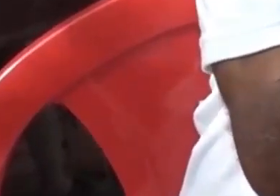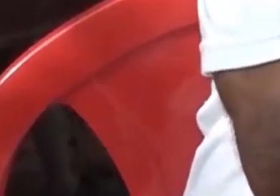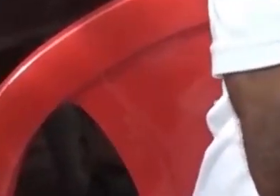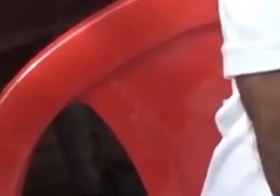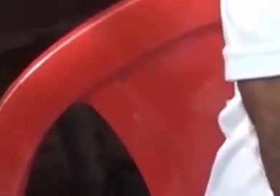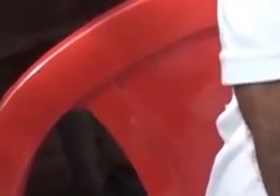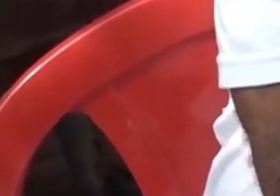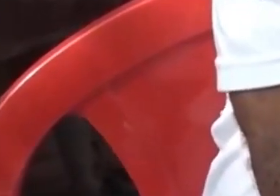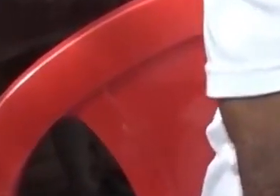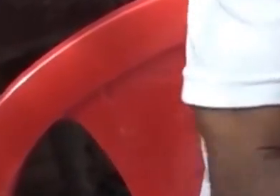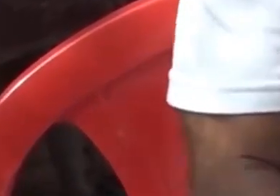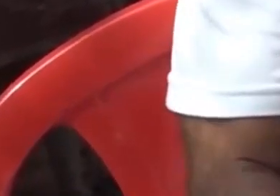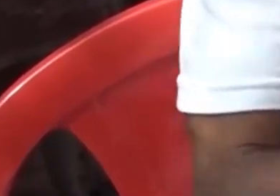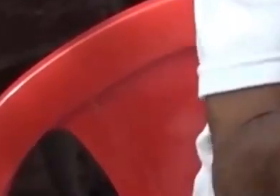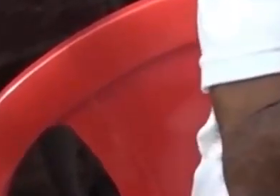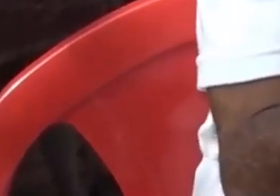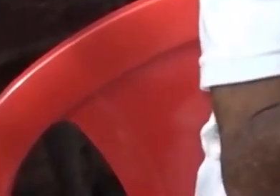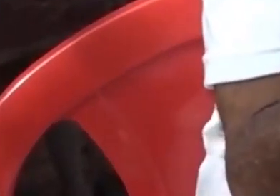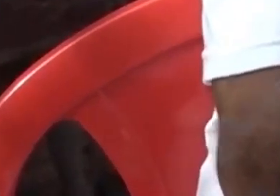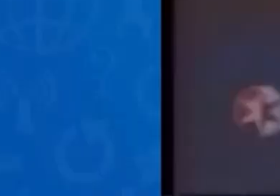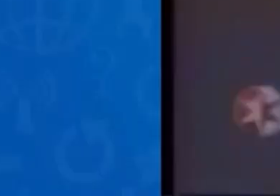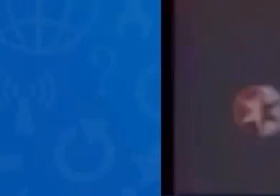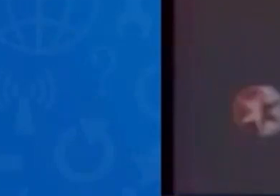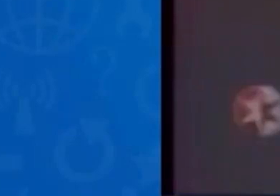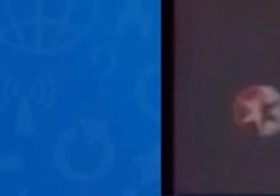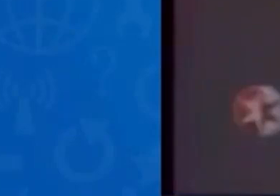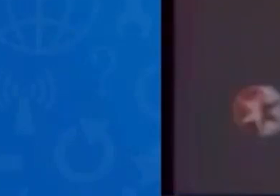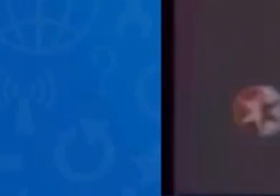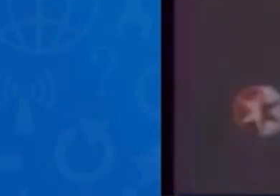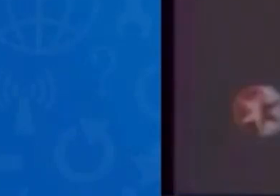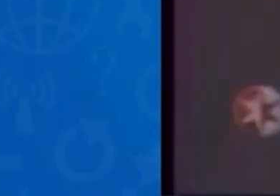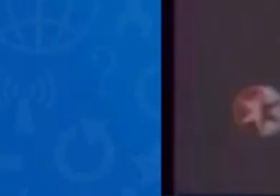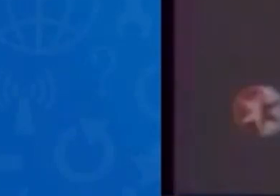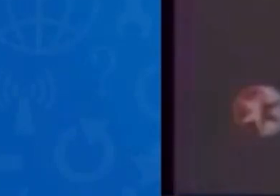pouco chique. Comigo não dá certo mesmo não, com a sua esposa.